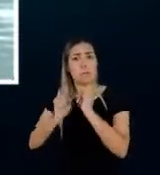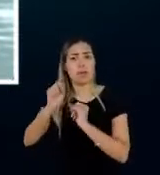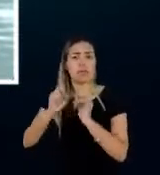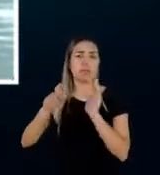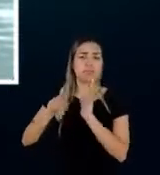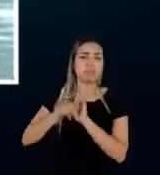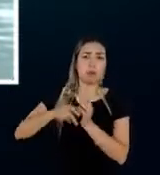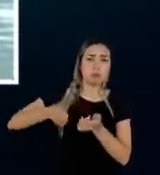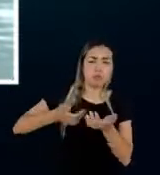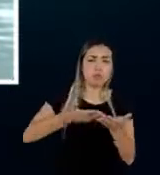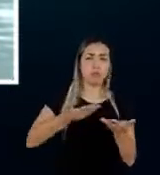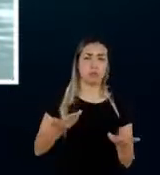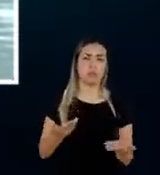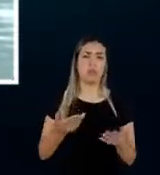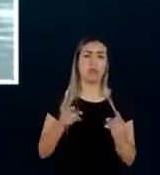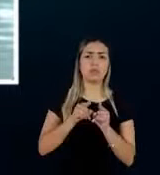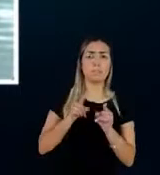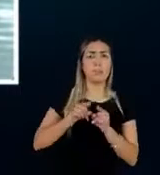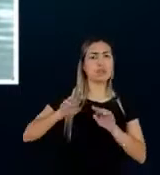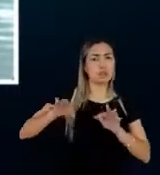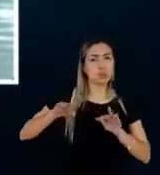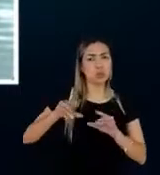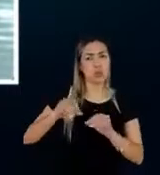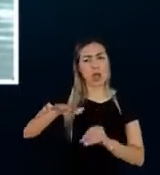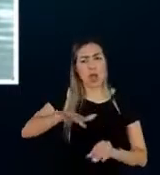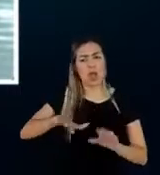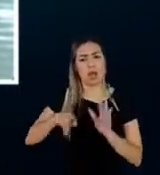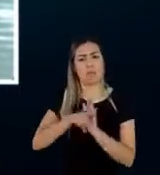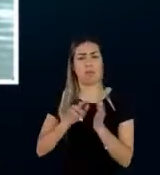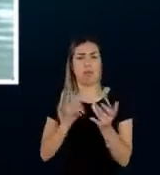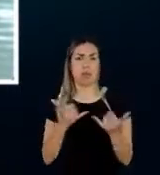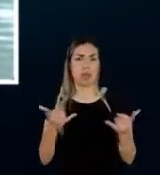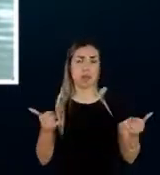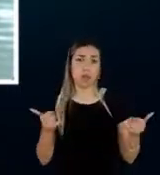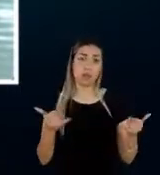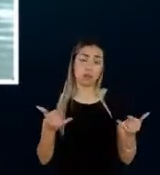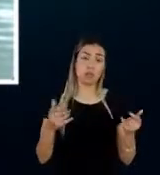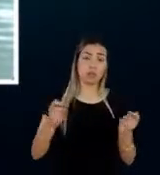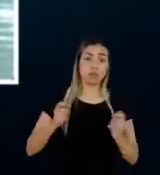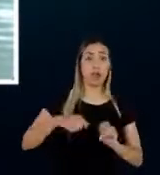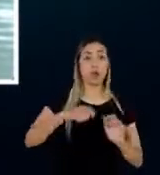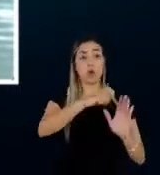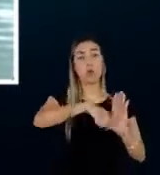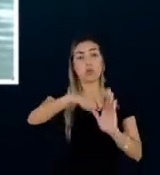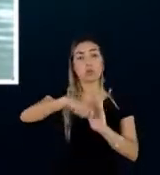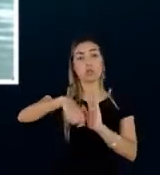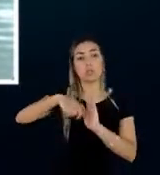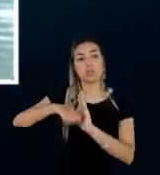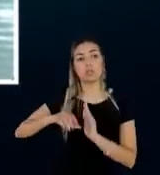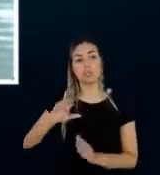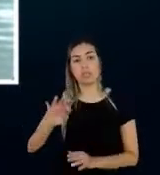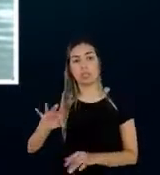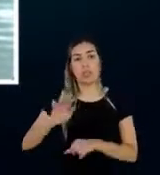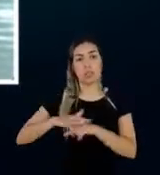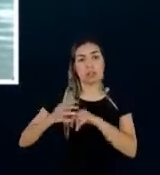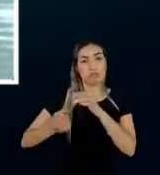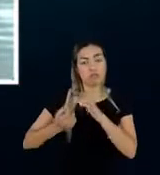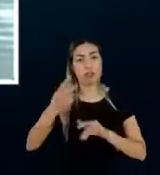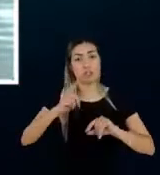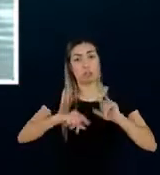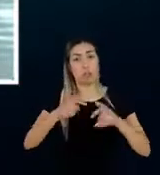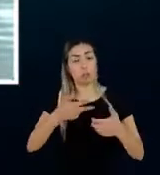fornecedoras e toda a cadeia do setor elétrico, contratando ICTs para desenvolver produtos novos, soluções